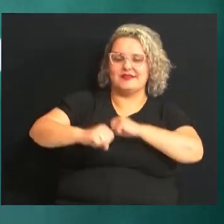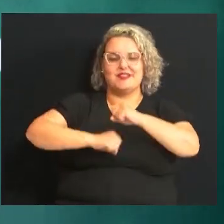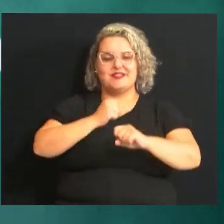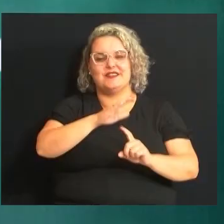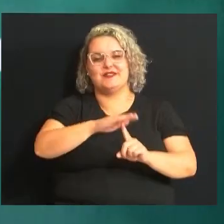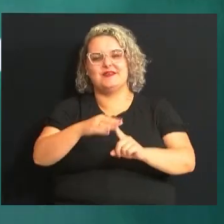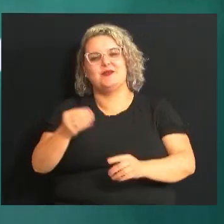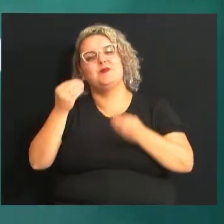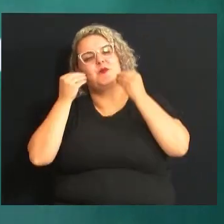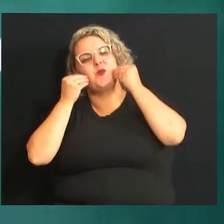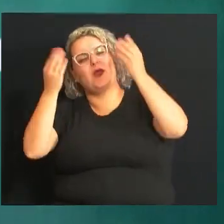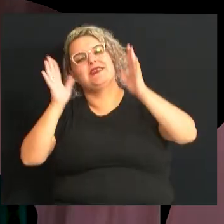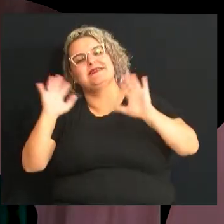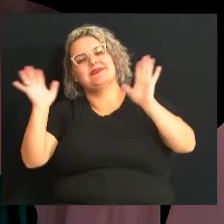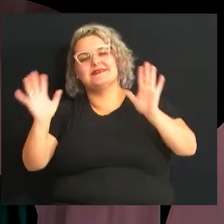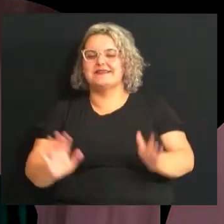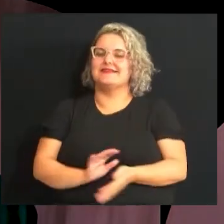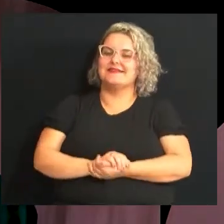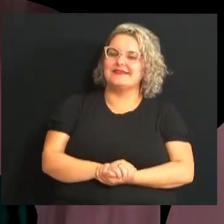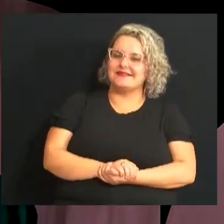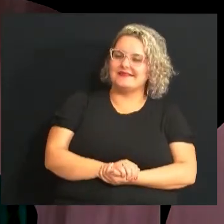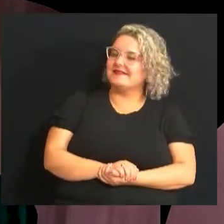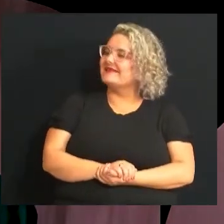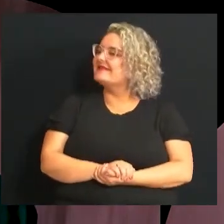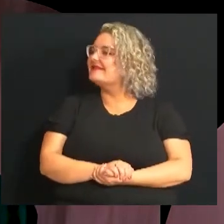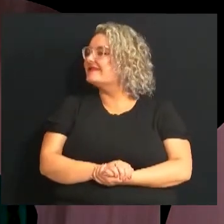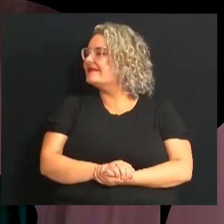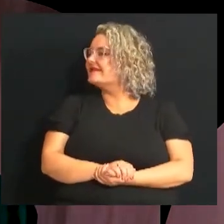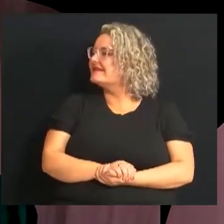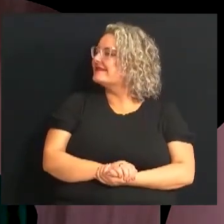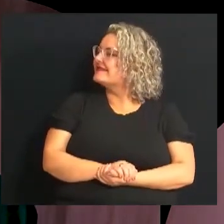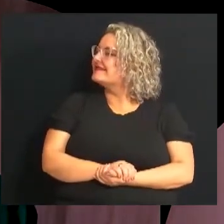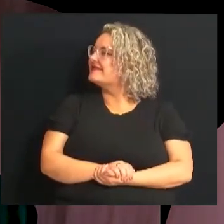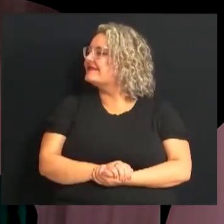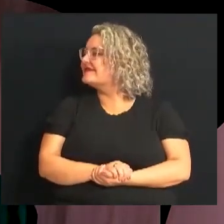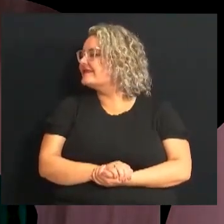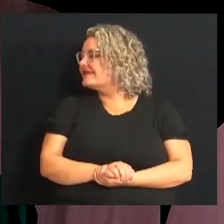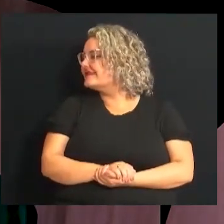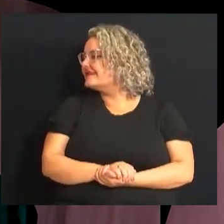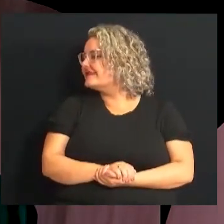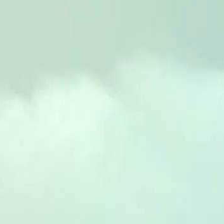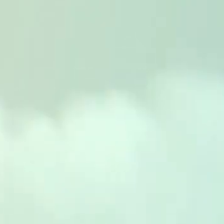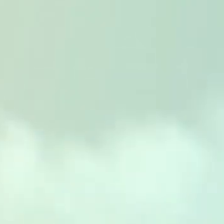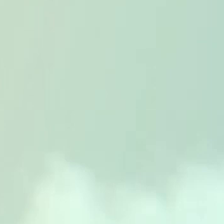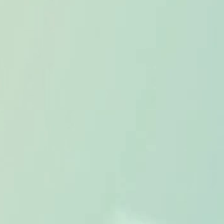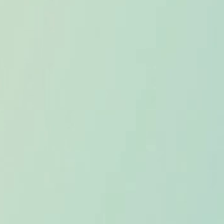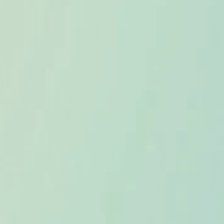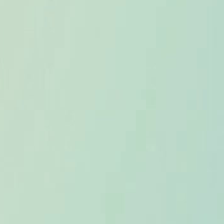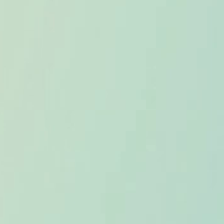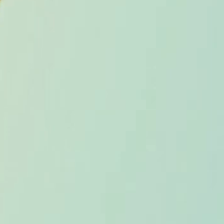pensando diferente por aí. Até a próxima edição do Giro Ambiental. Um beijo. Tchau.